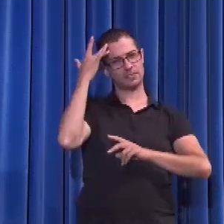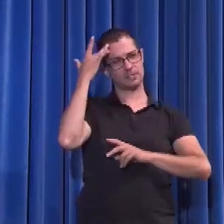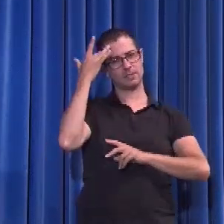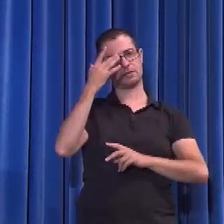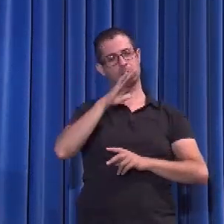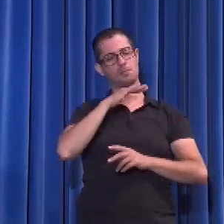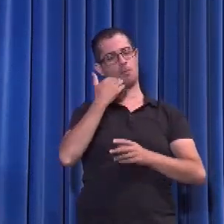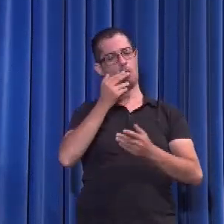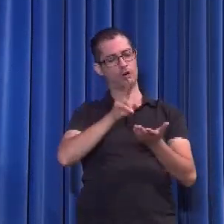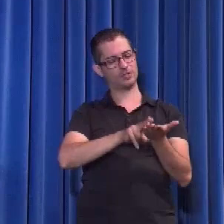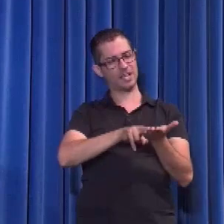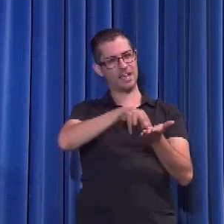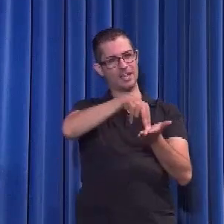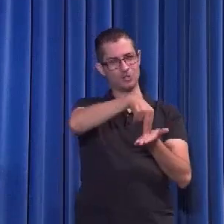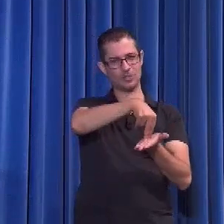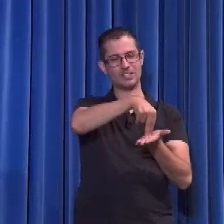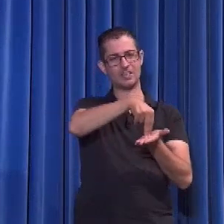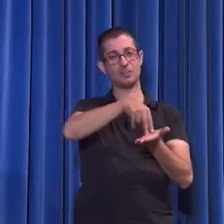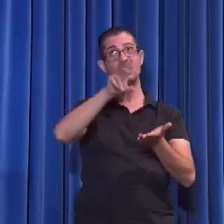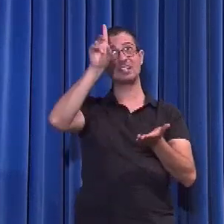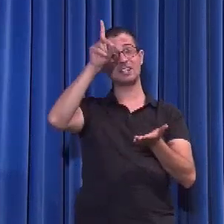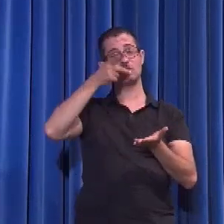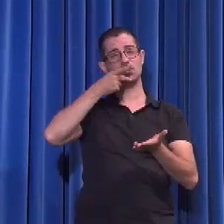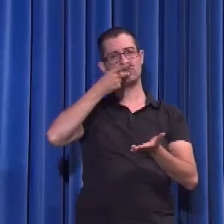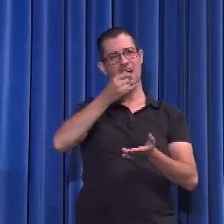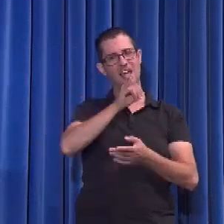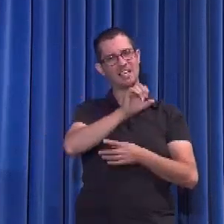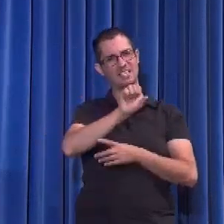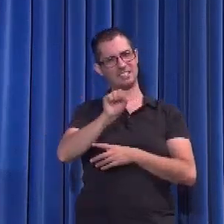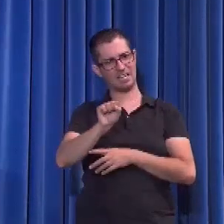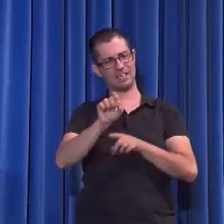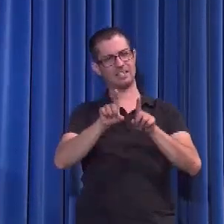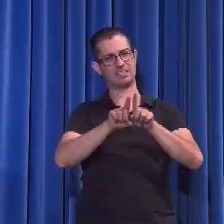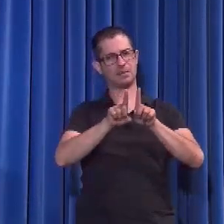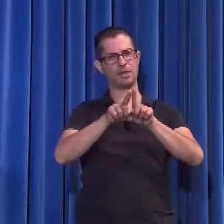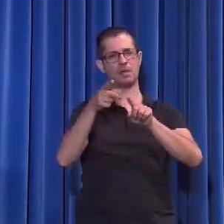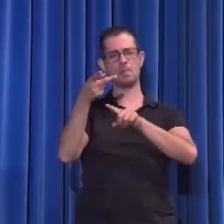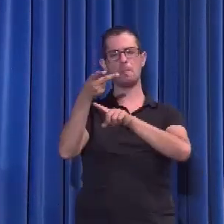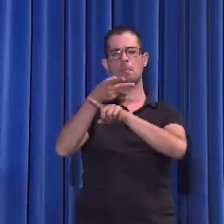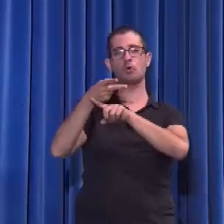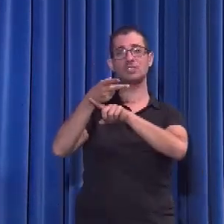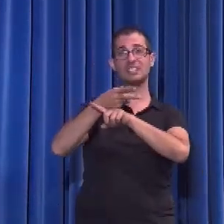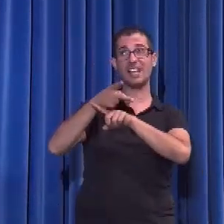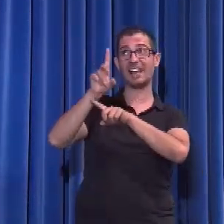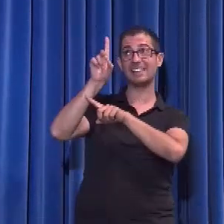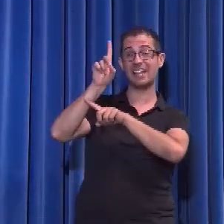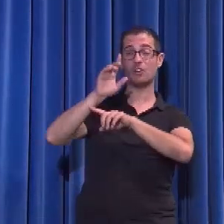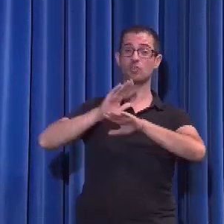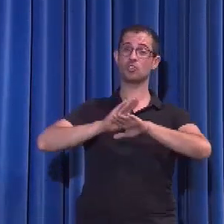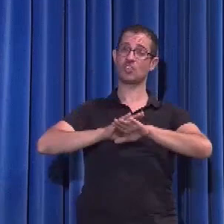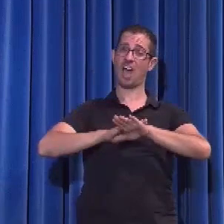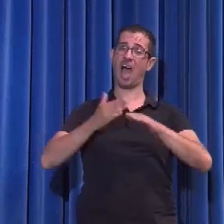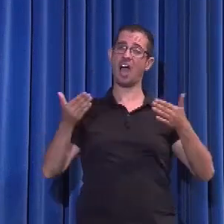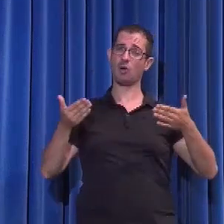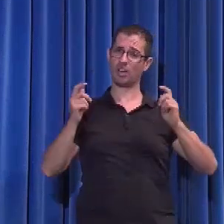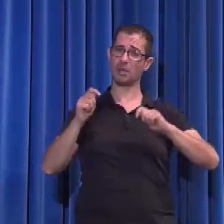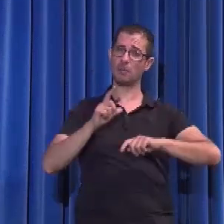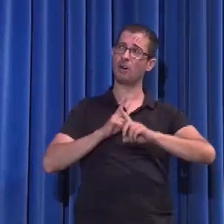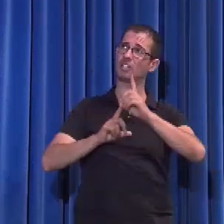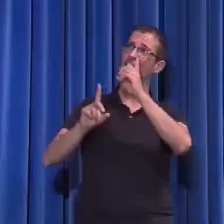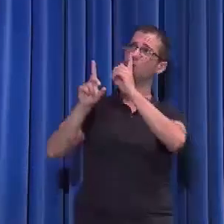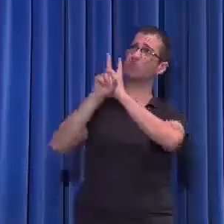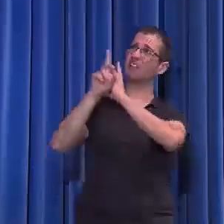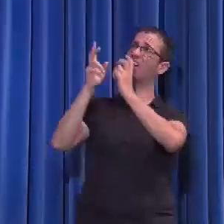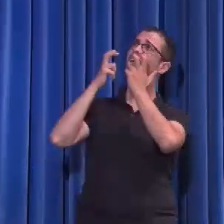capítulo 17. O Senhor diz também em Isaías: buscai o Senhor enquanto se pode achar, invocai-o enquanto